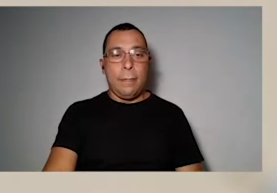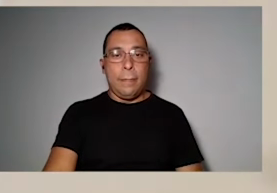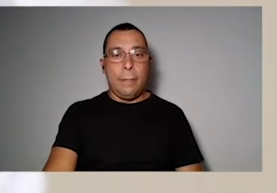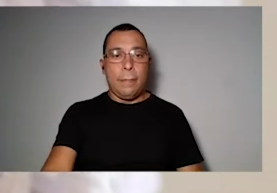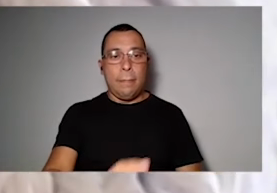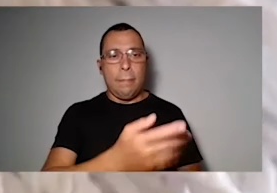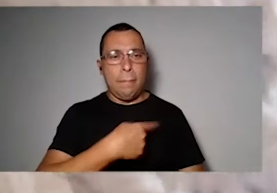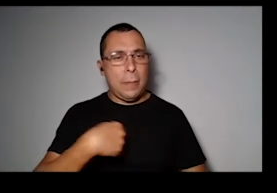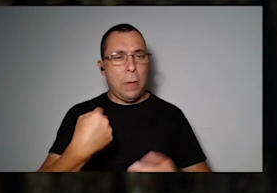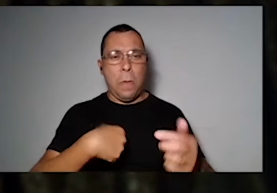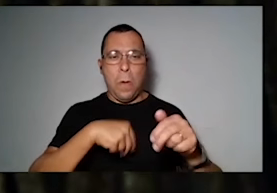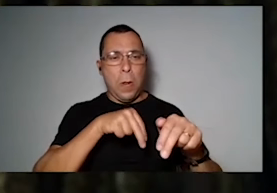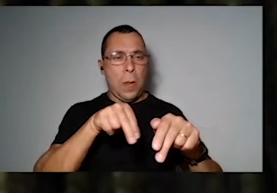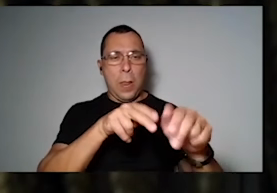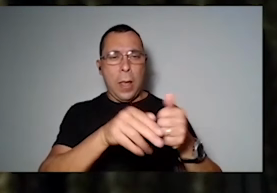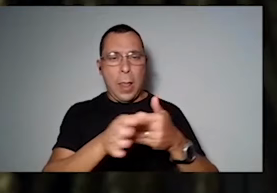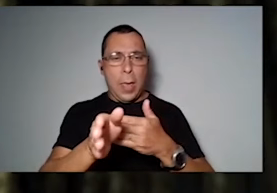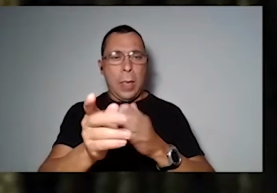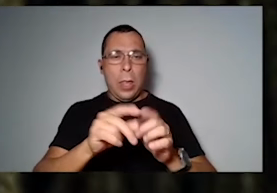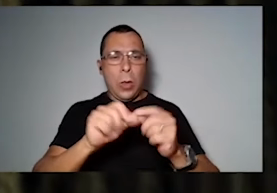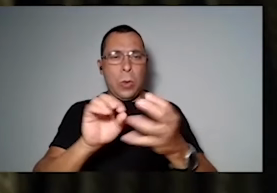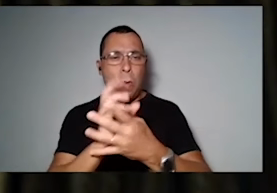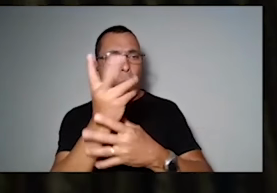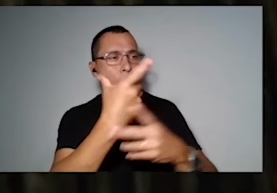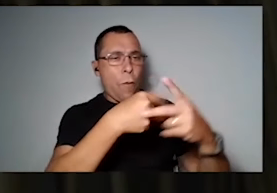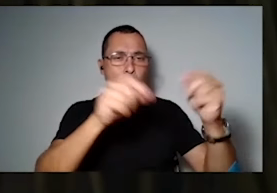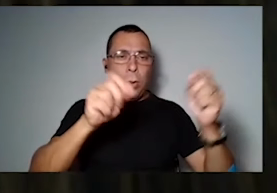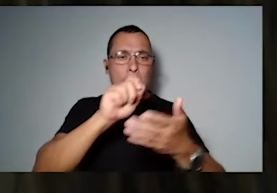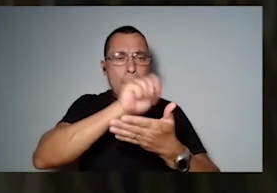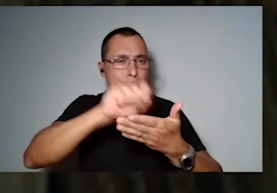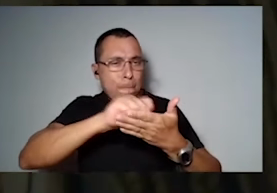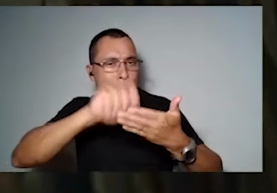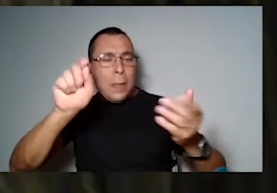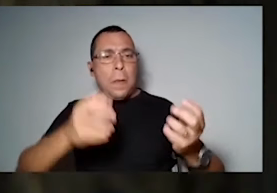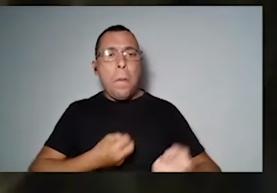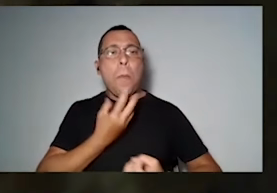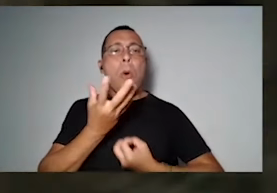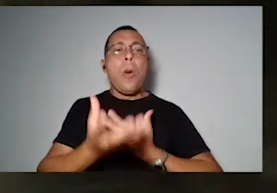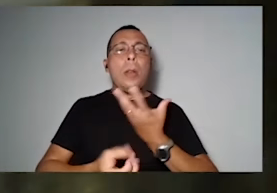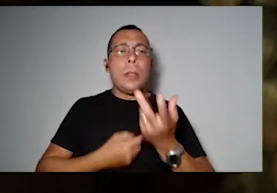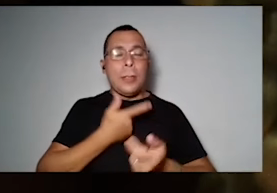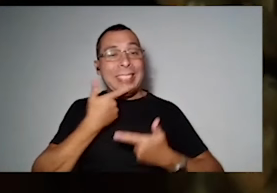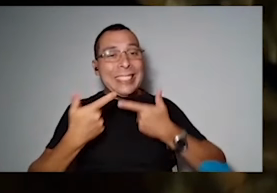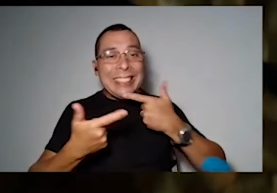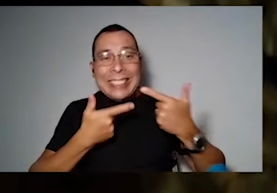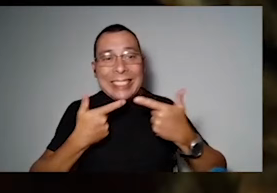Não ando nas linhas, eu extrapolo as margens, sou só um risco na folha e arrisco riscar poesia.